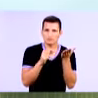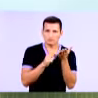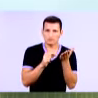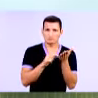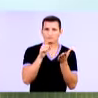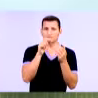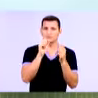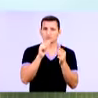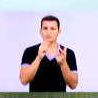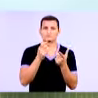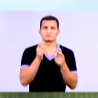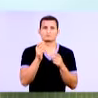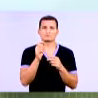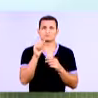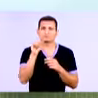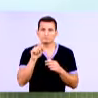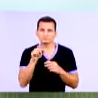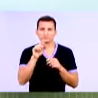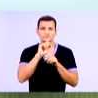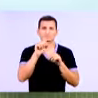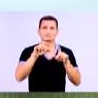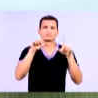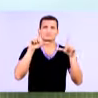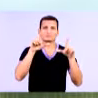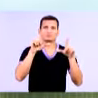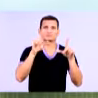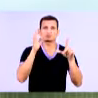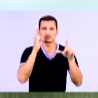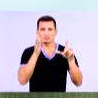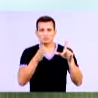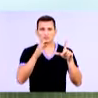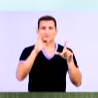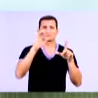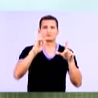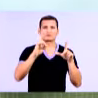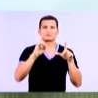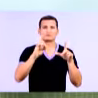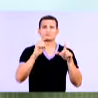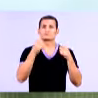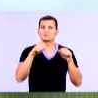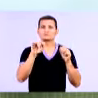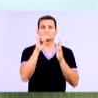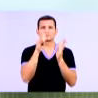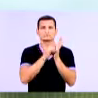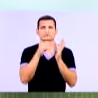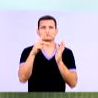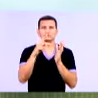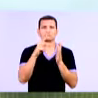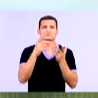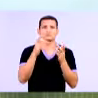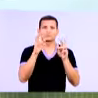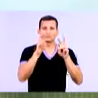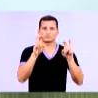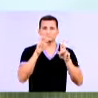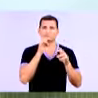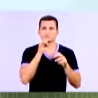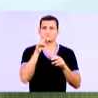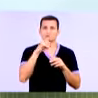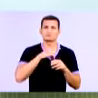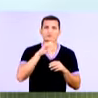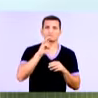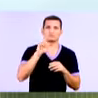pode executar o GIMP diretamente do CD, diretamente do pendrive, sem instalar no seu computador. Então, se você tiver o Ubuntu, você consegue ter o